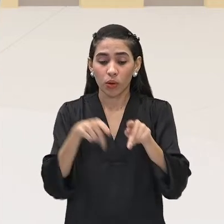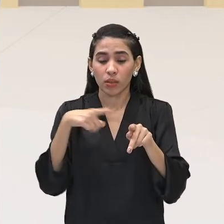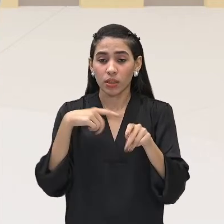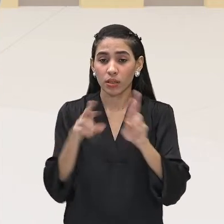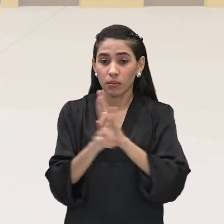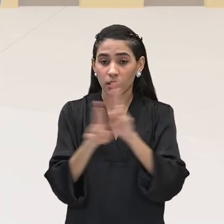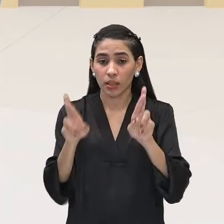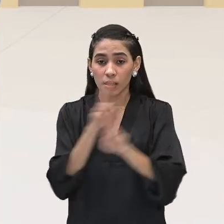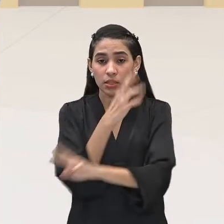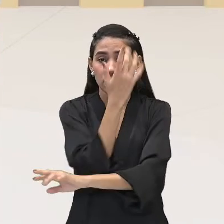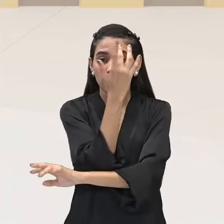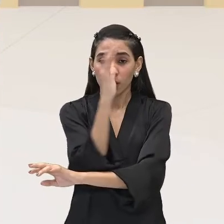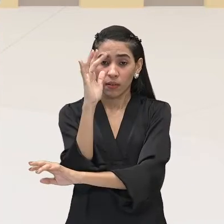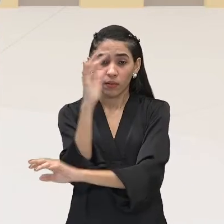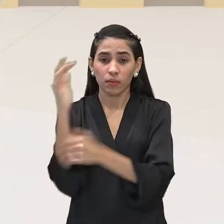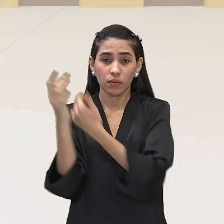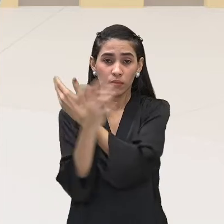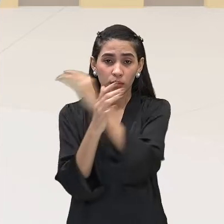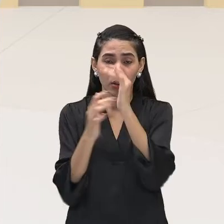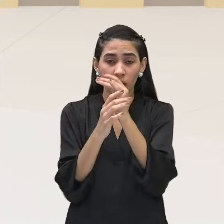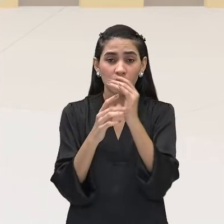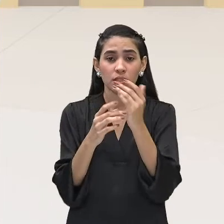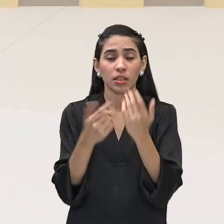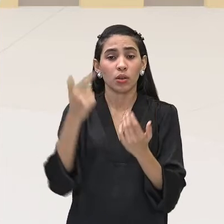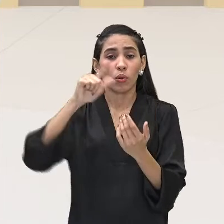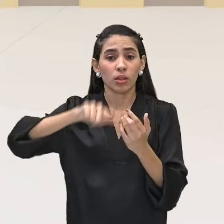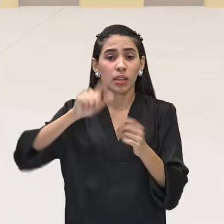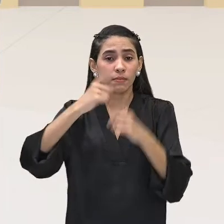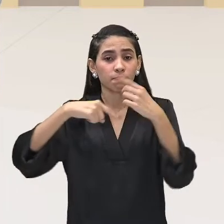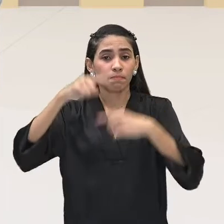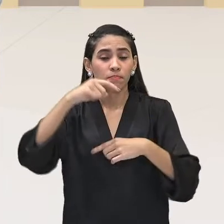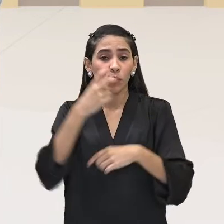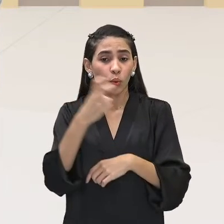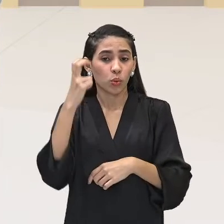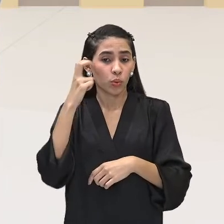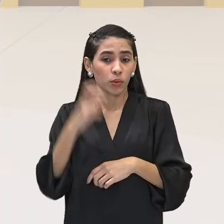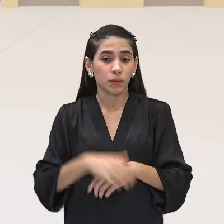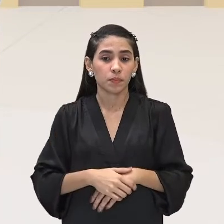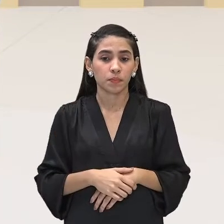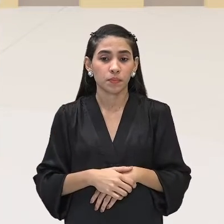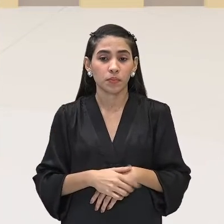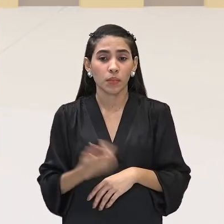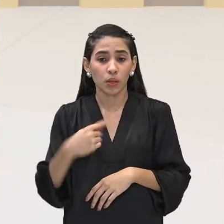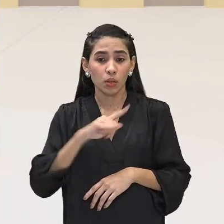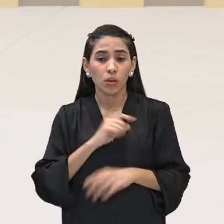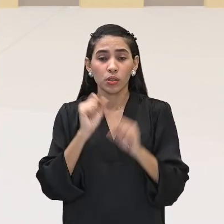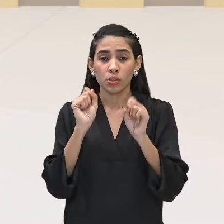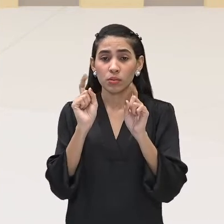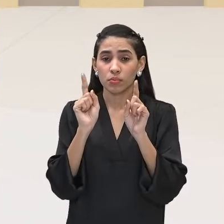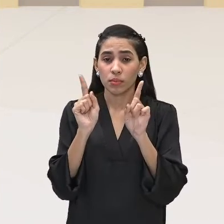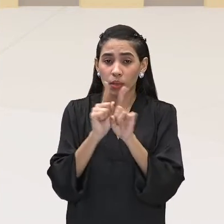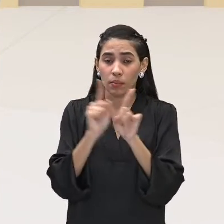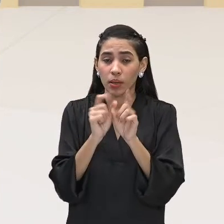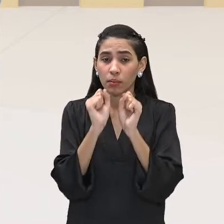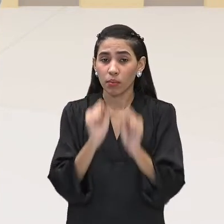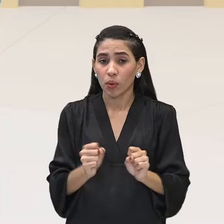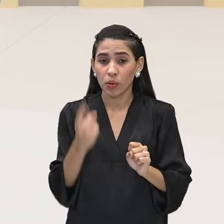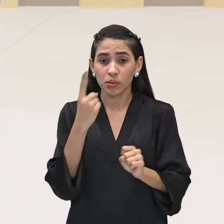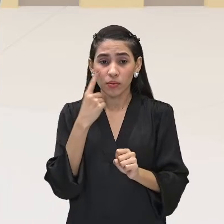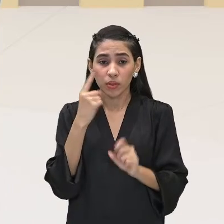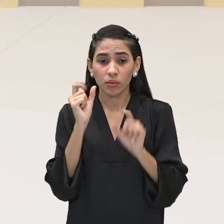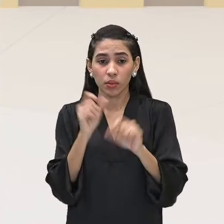com essa floresta e esse relacionamento produz ali, obviamente, cultura, tá? E a gente pode observar isso através, por